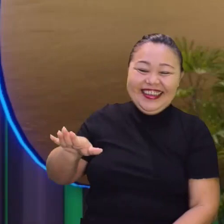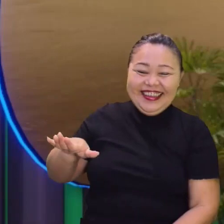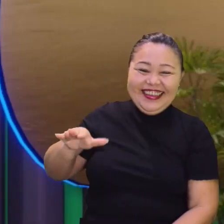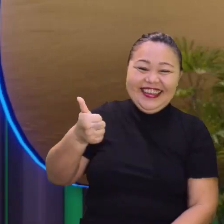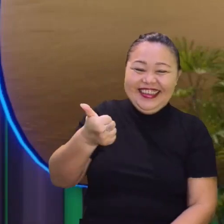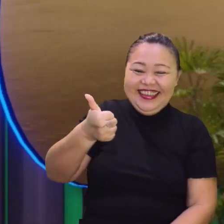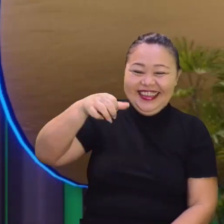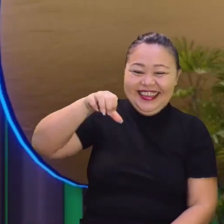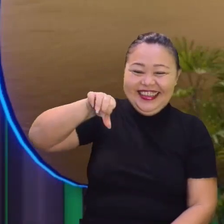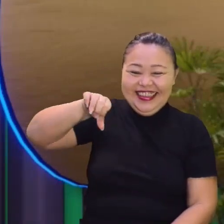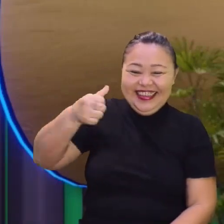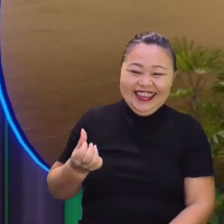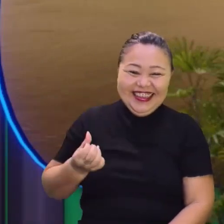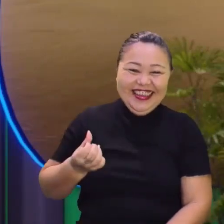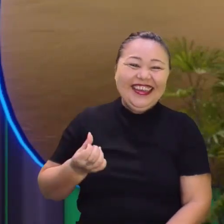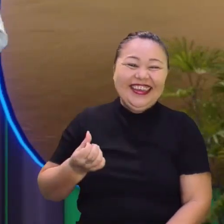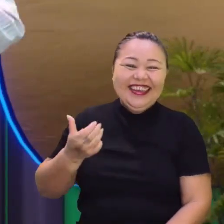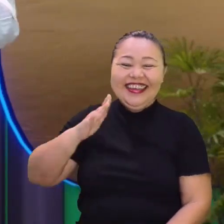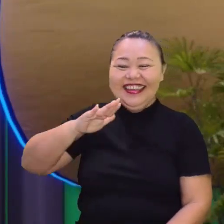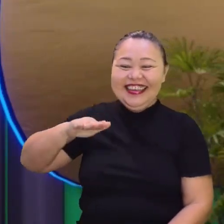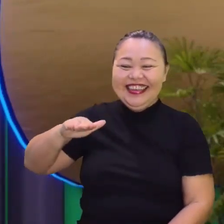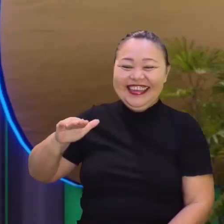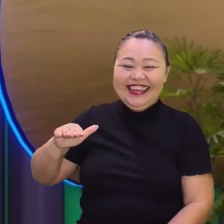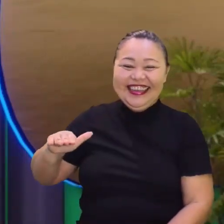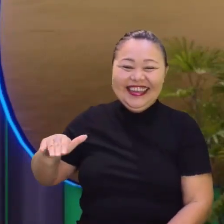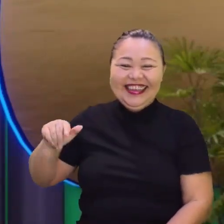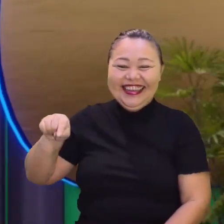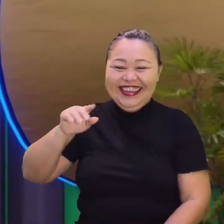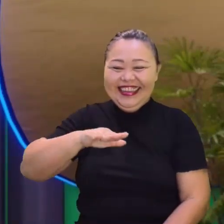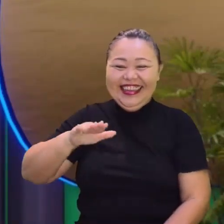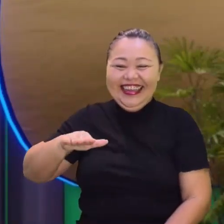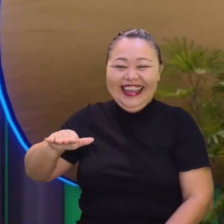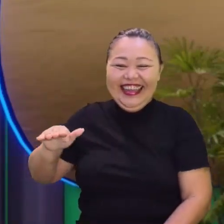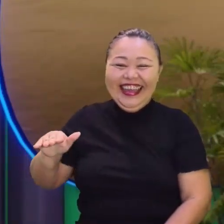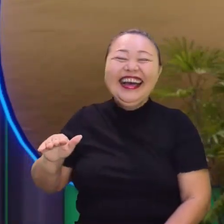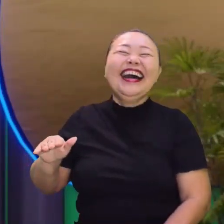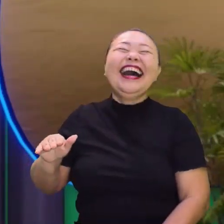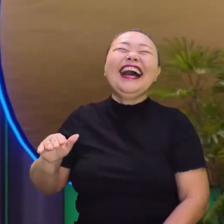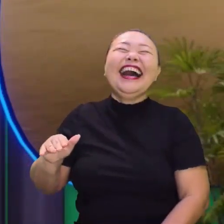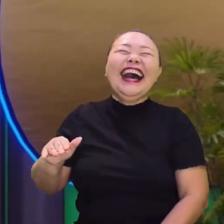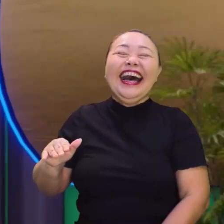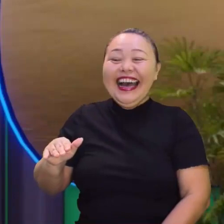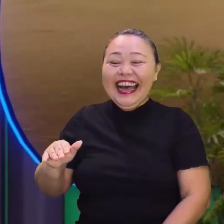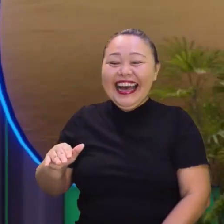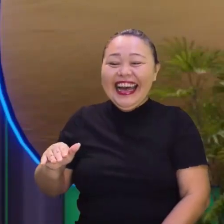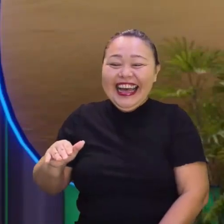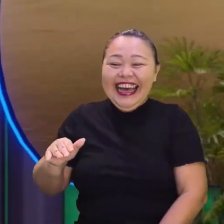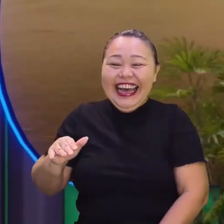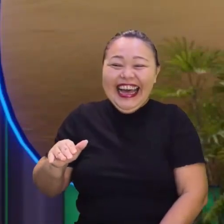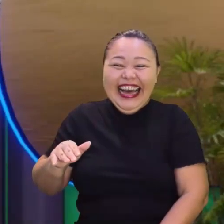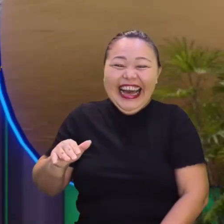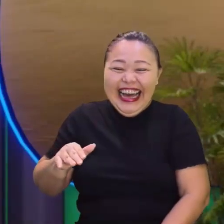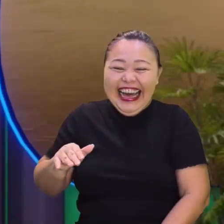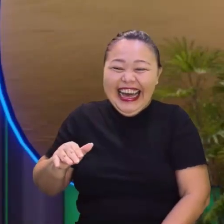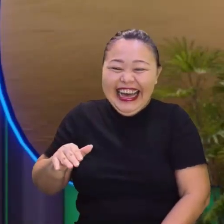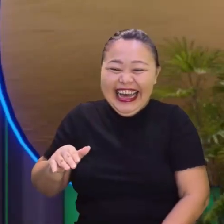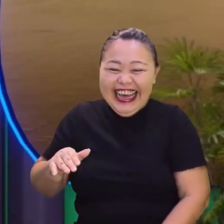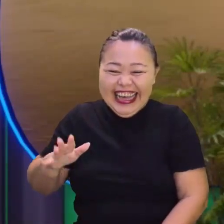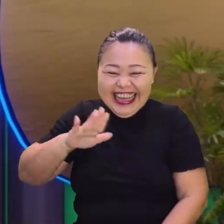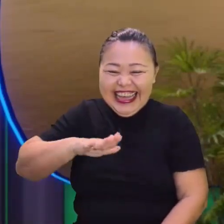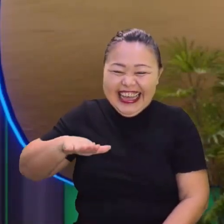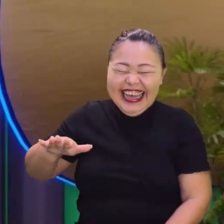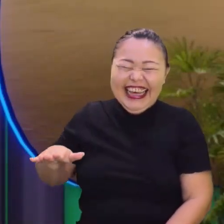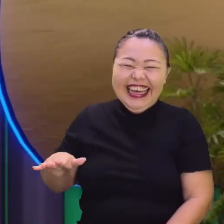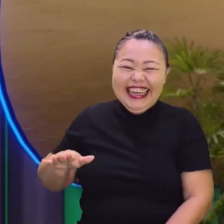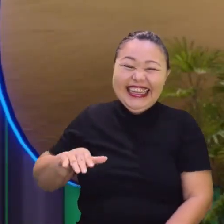Quando? 1996. Ah, é verdade, eu era menino. Hein? Você era um menino. E pare de rir, que você também... Eu não vou falar nada. Ela tá rindo